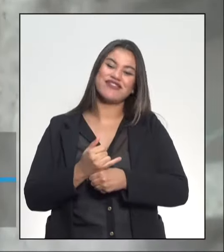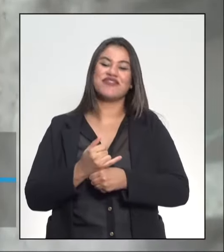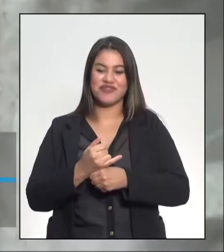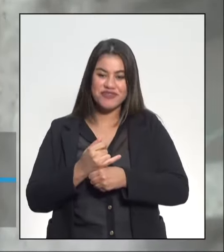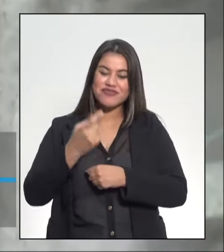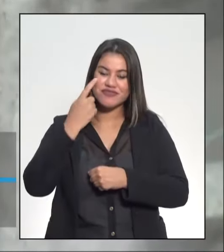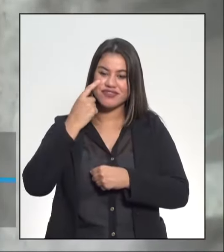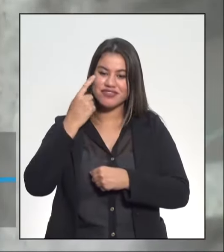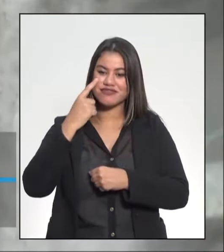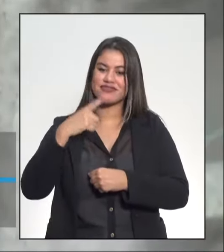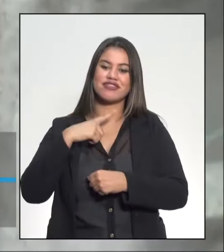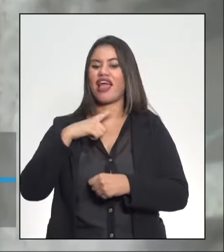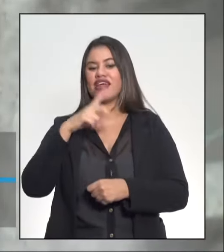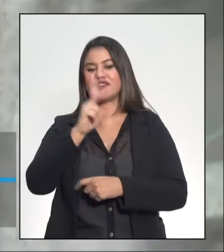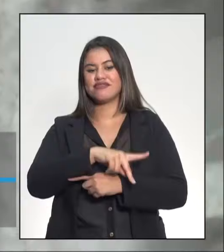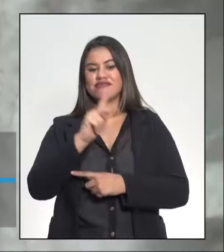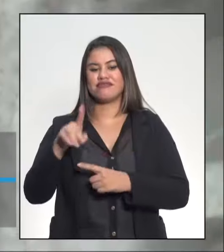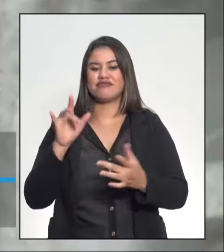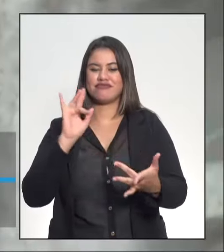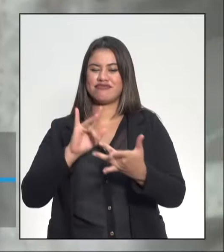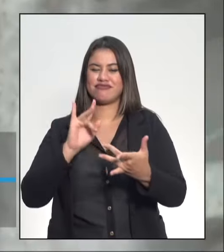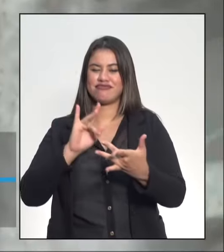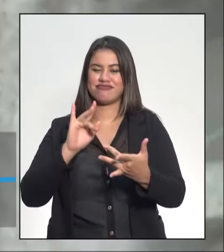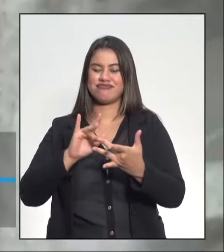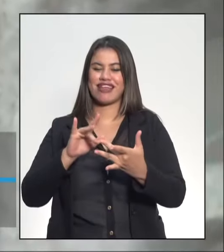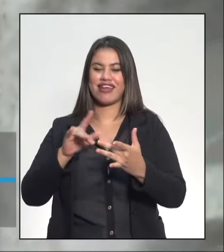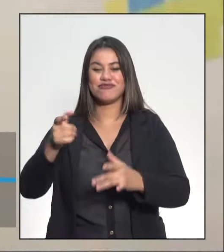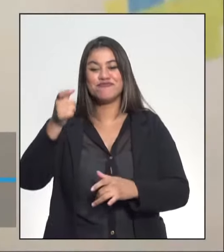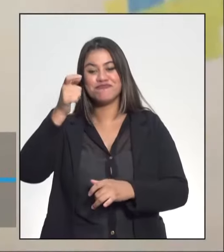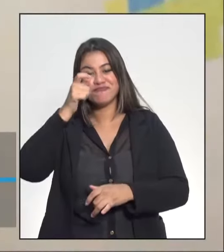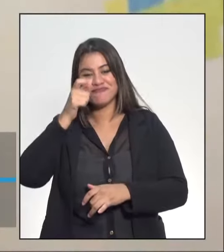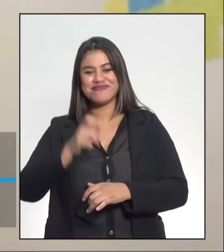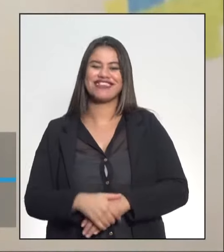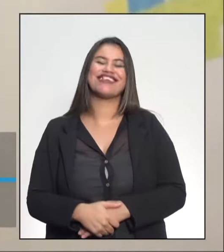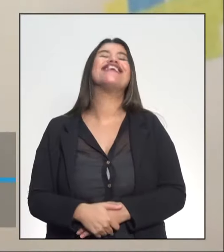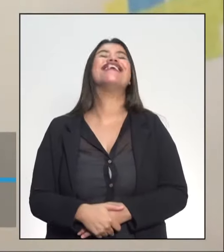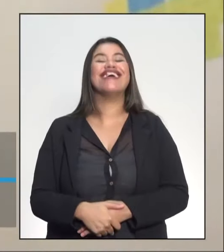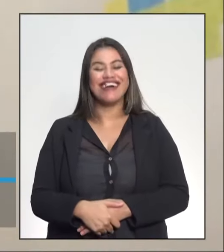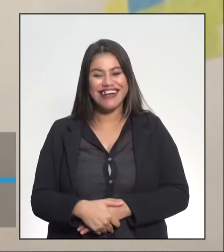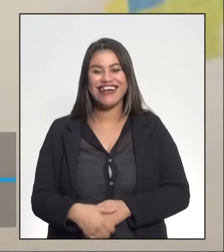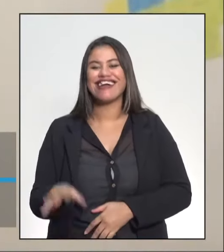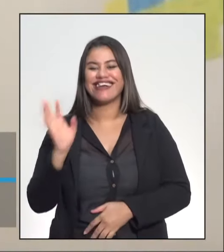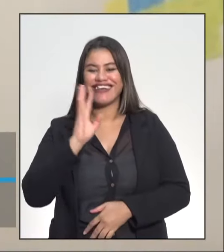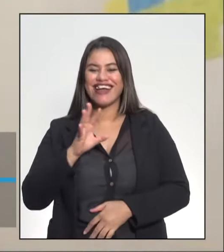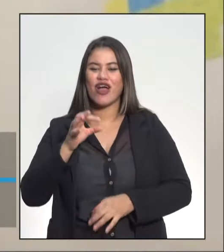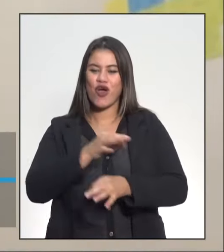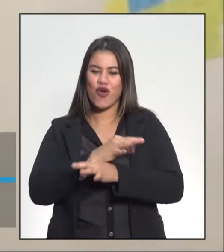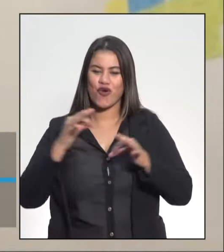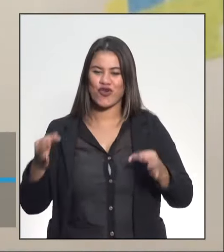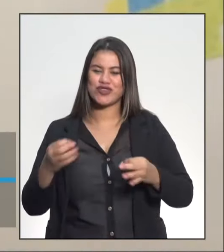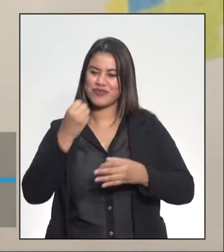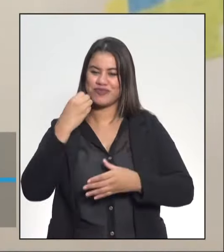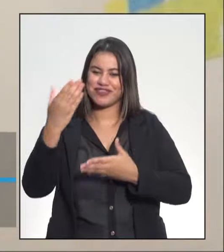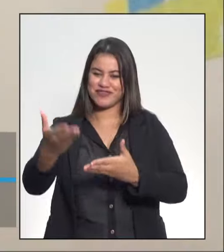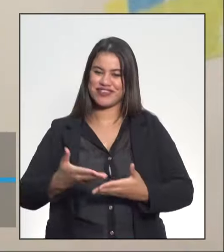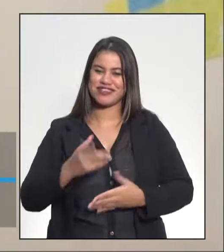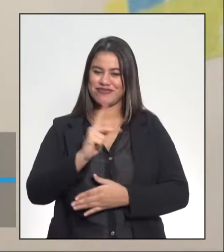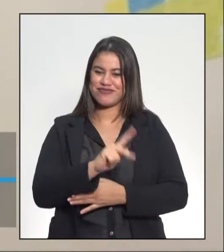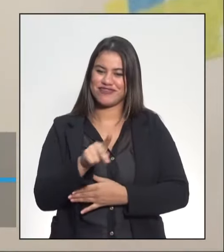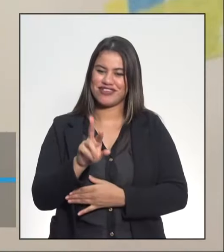professores conectados de olho na nossa aula. Isso é ótimo. Bacana. Bem-vinda, professora Raquel. Muito